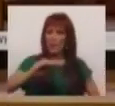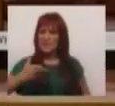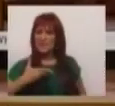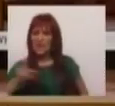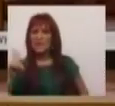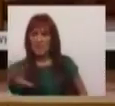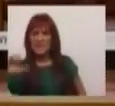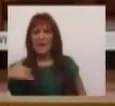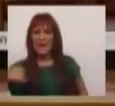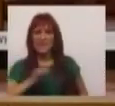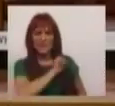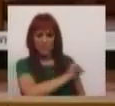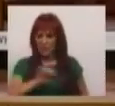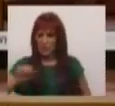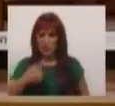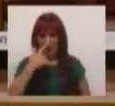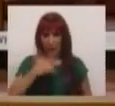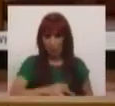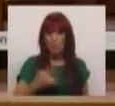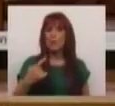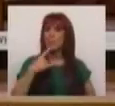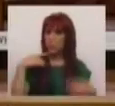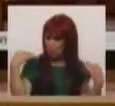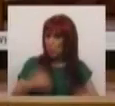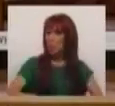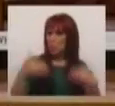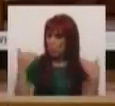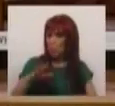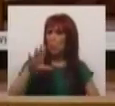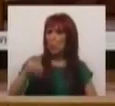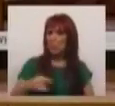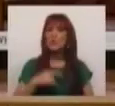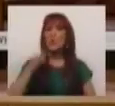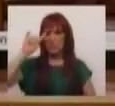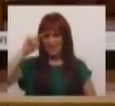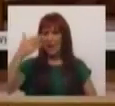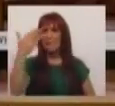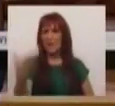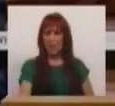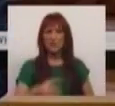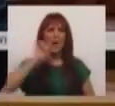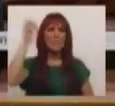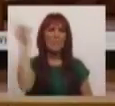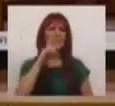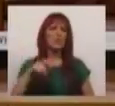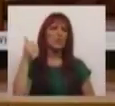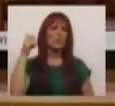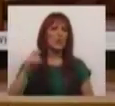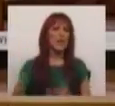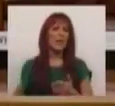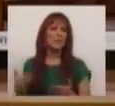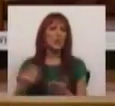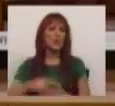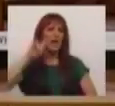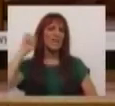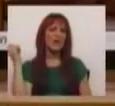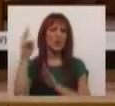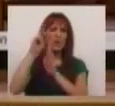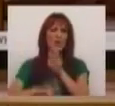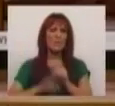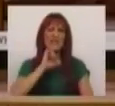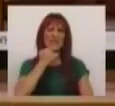PSD e CDS. Um erro que, aliás, saiu muito caro ao país, como hoje sabemos. A primeira vez que o Bloco de Esquerda propôs a revisão do regime de